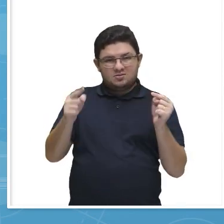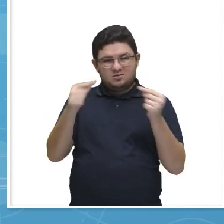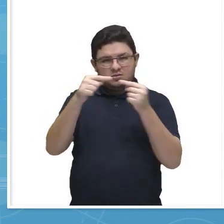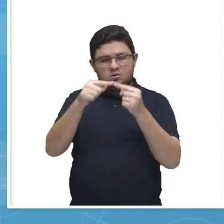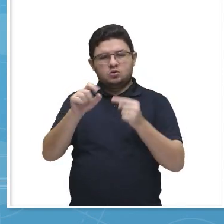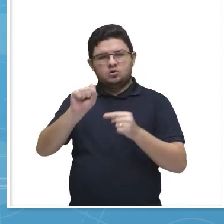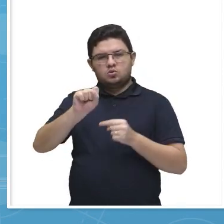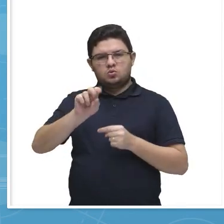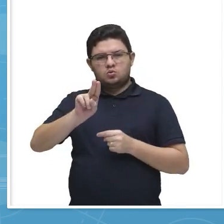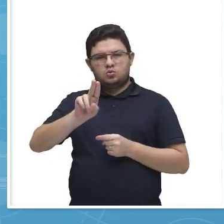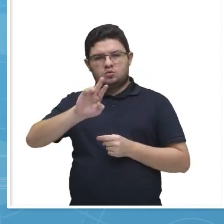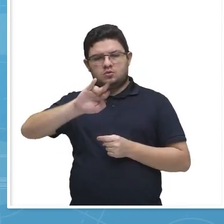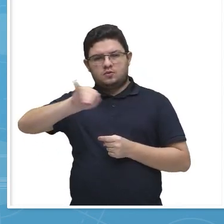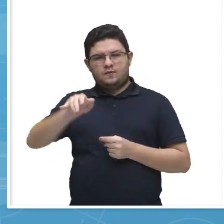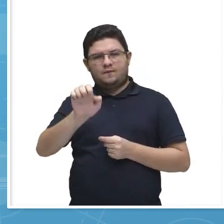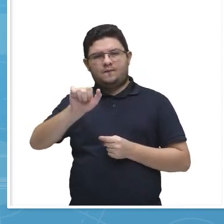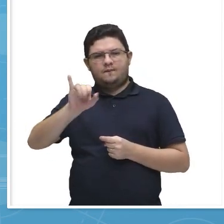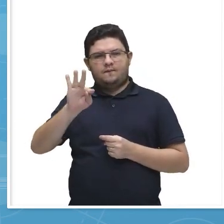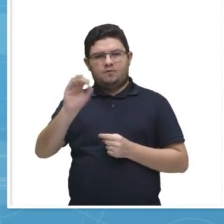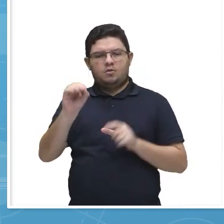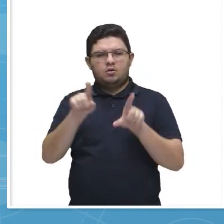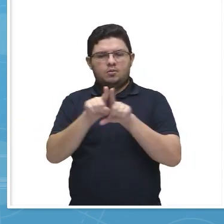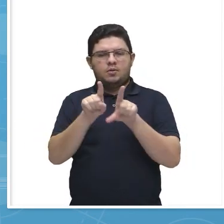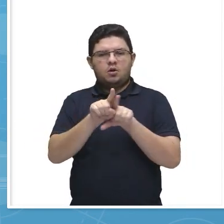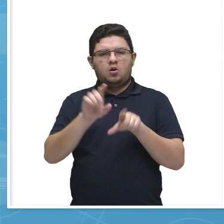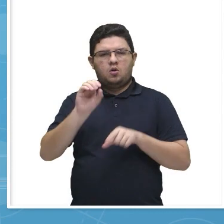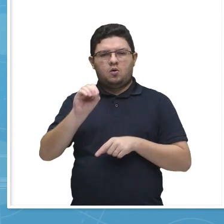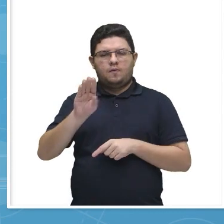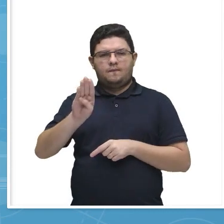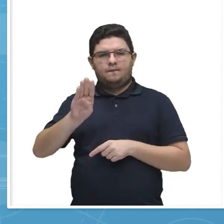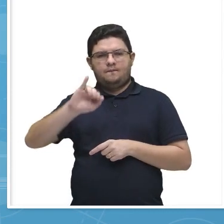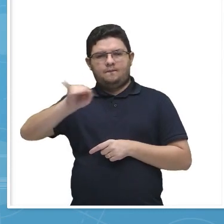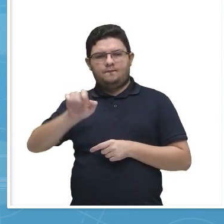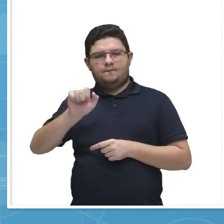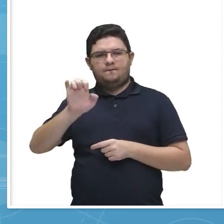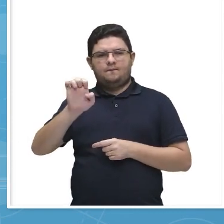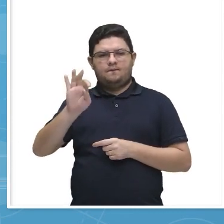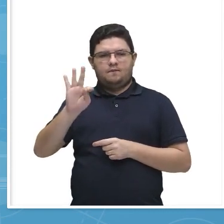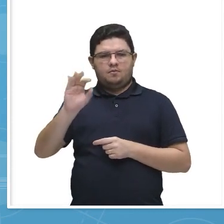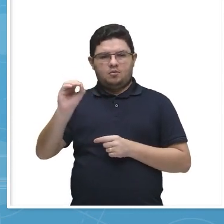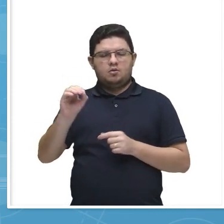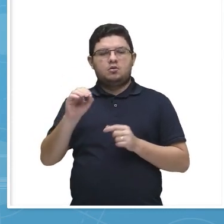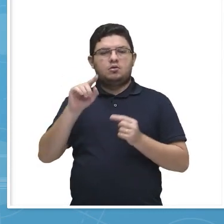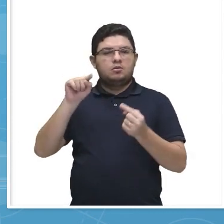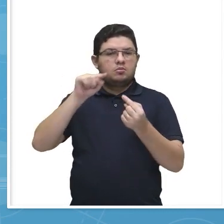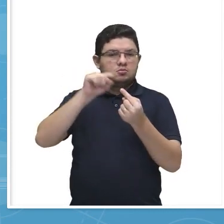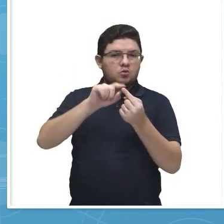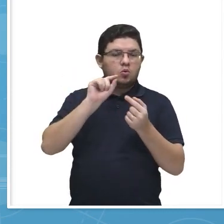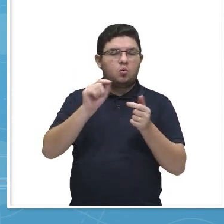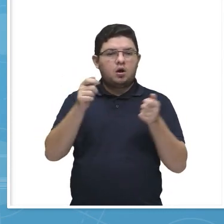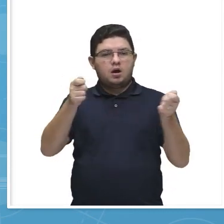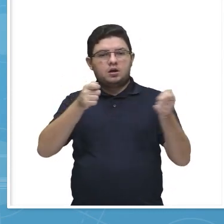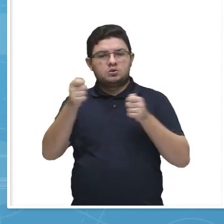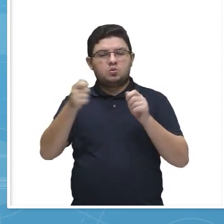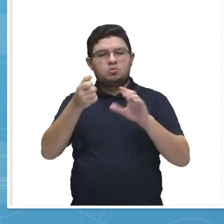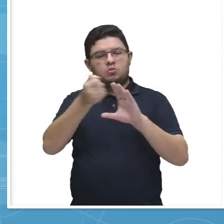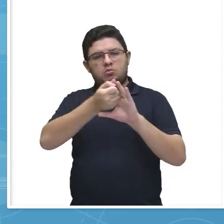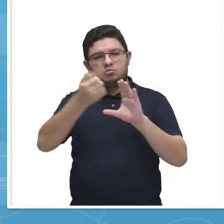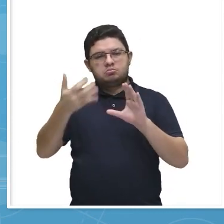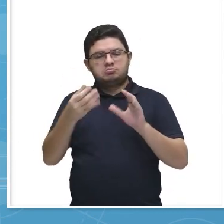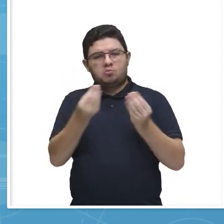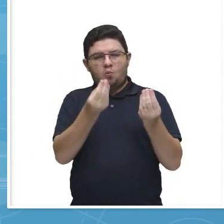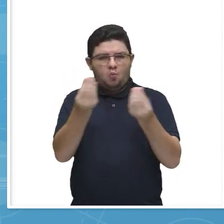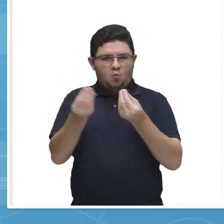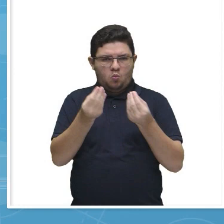ação ou atividade do sujeito e uma qualidade, certo? Vamos observar exemplos. Os alunos saíram da